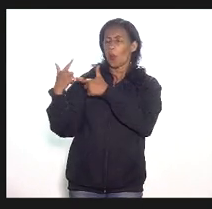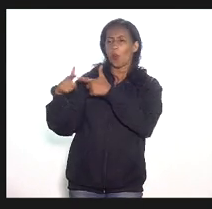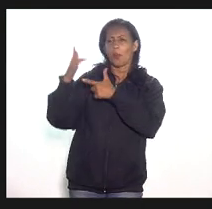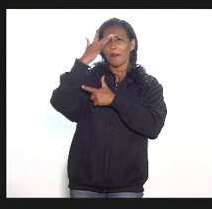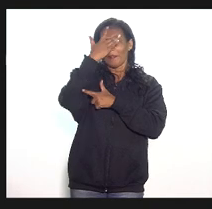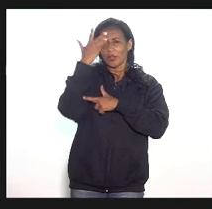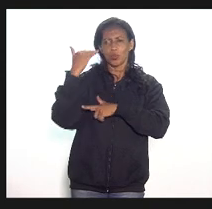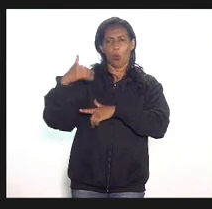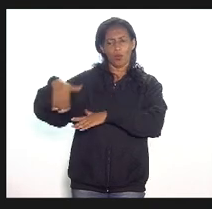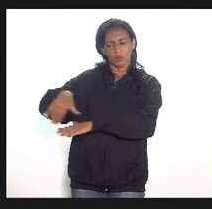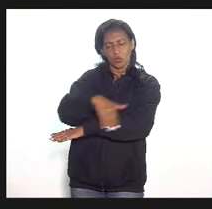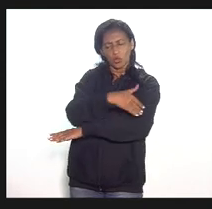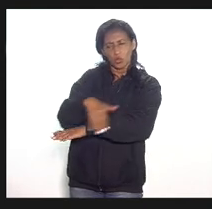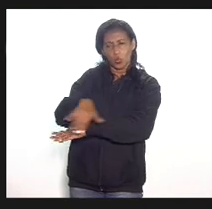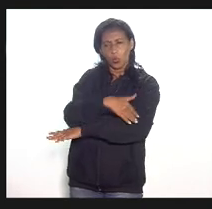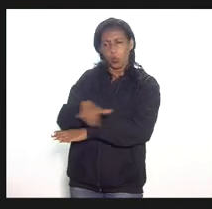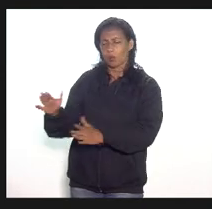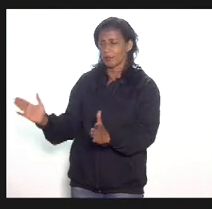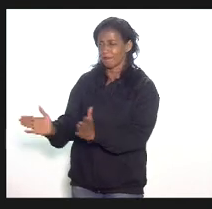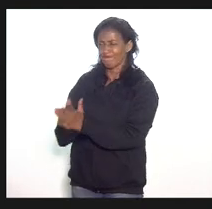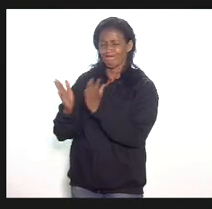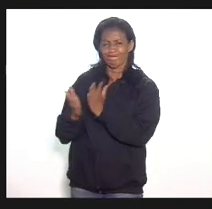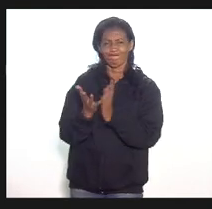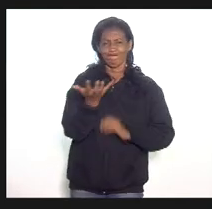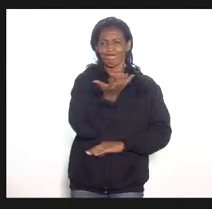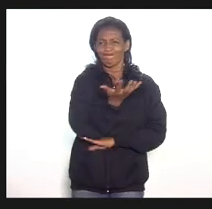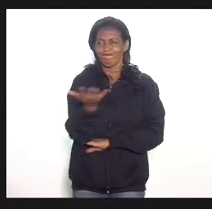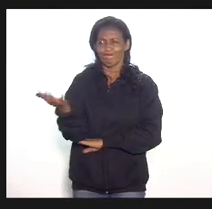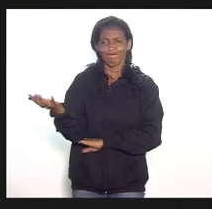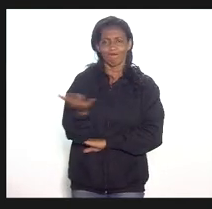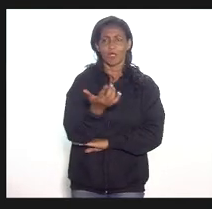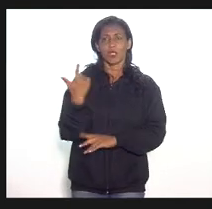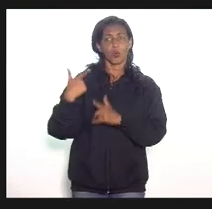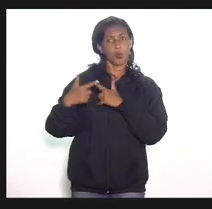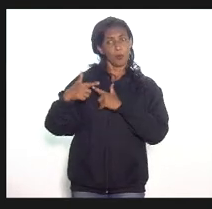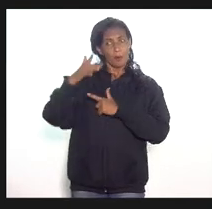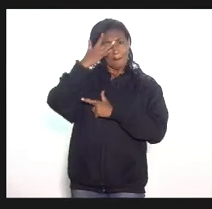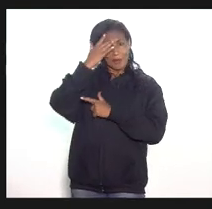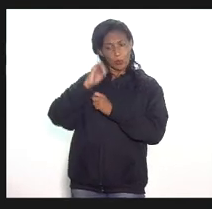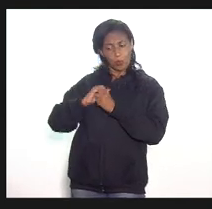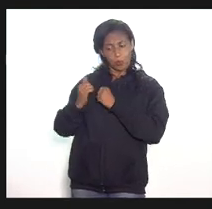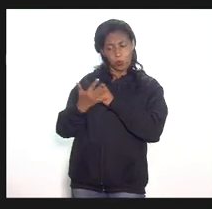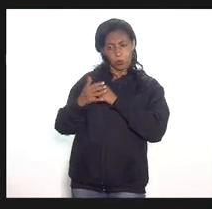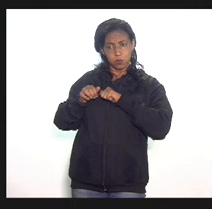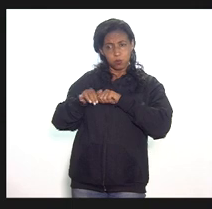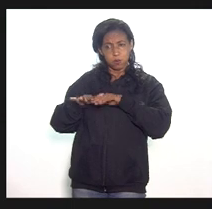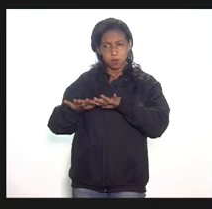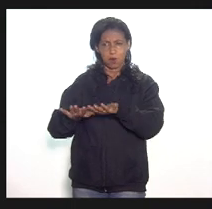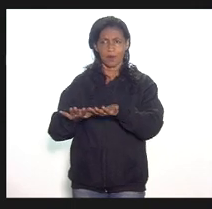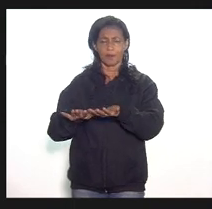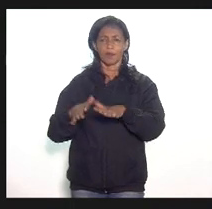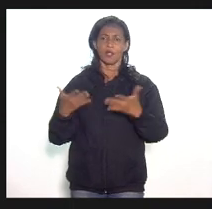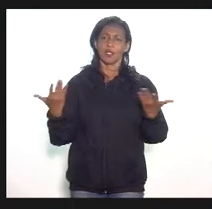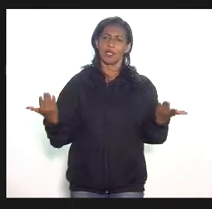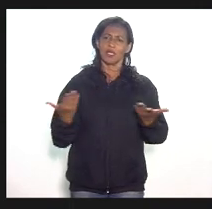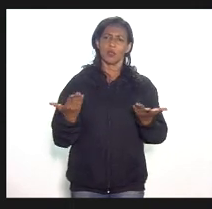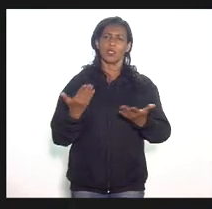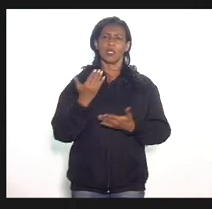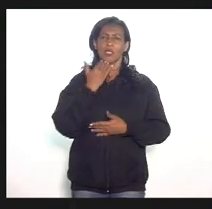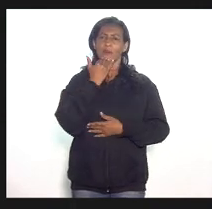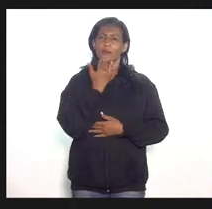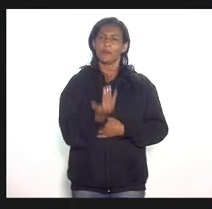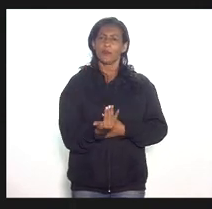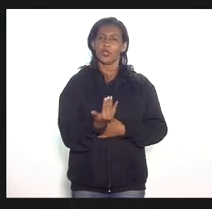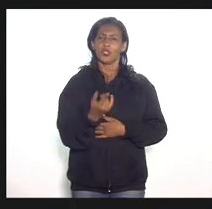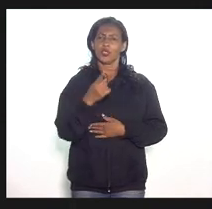também sobre a subsistência desse grupo durante a pandemia e se haver algum deputado presente, gostaria de fazer parte